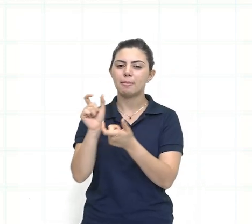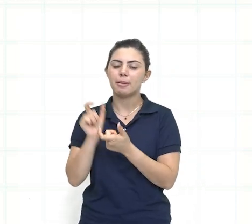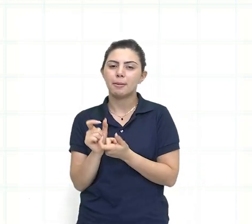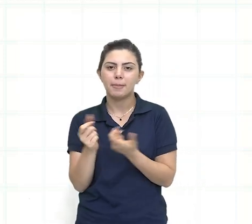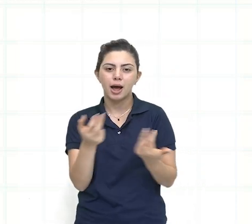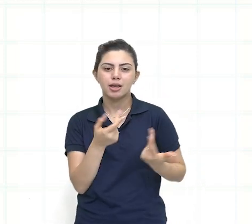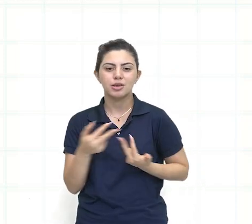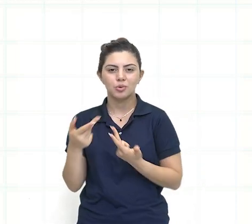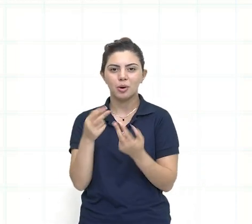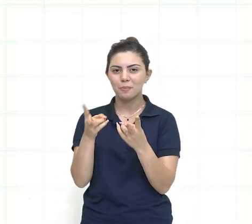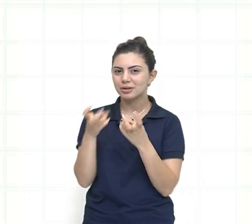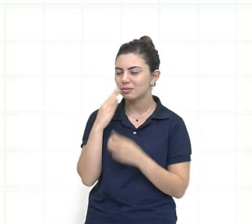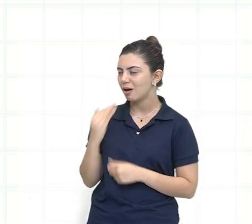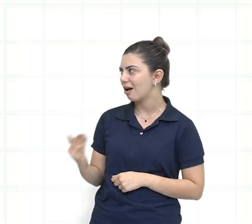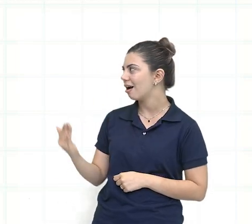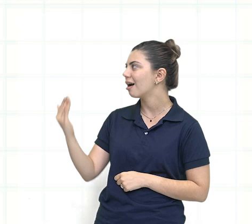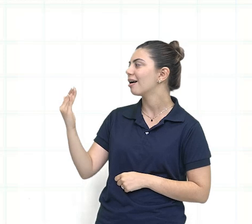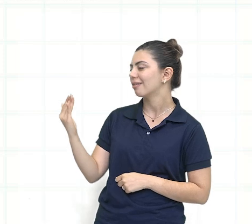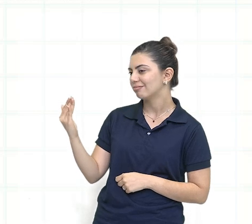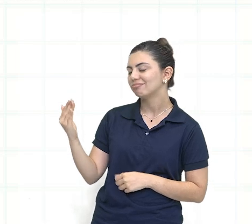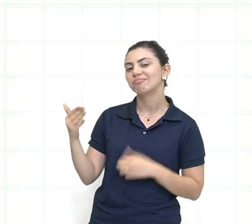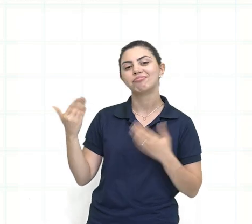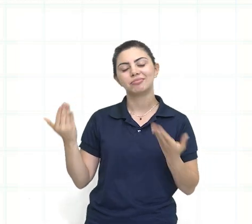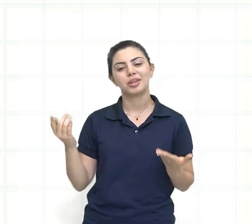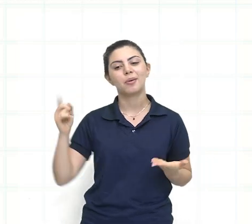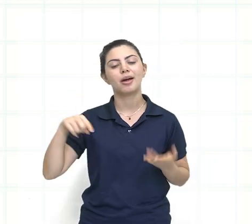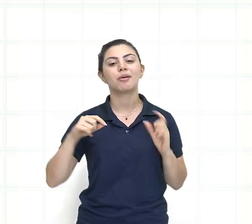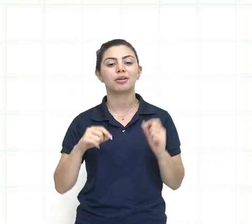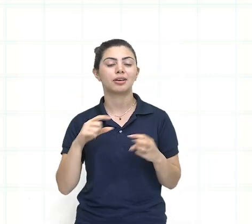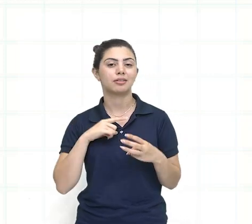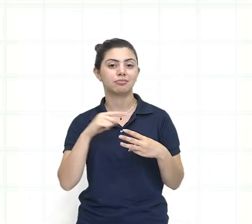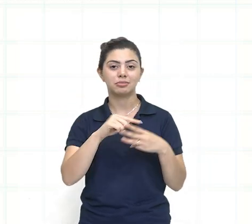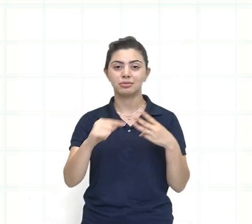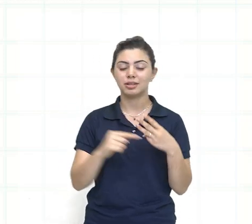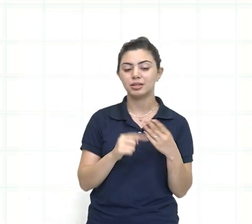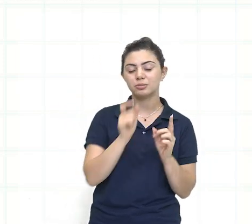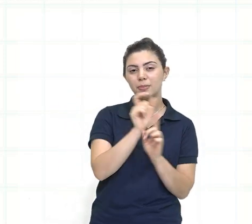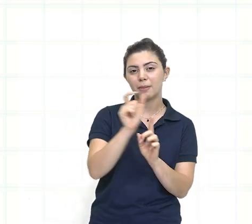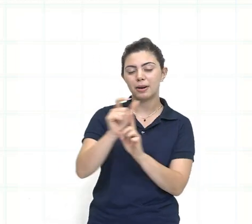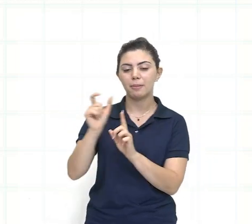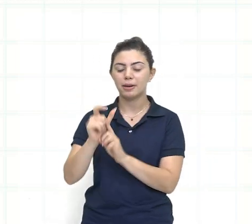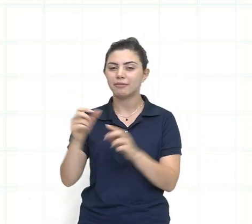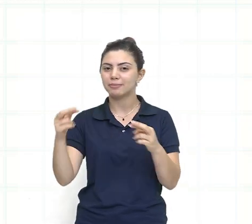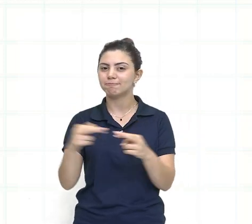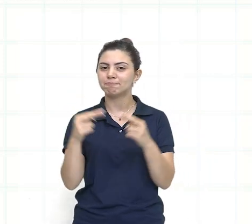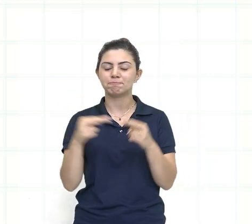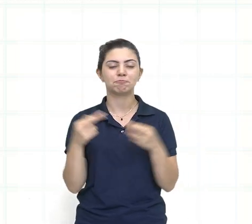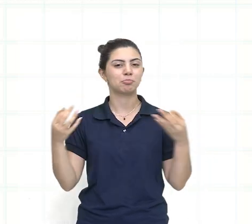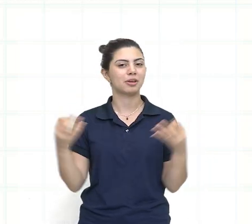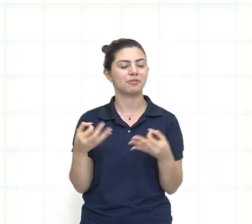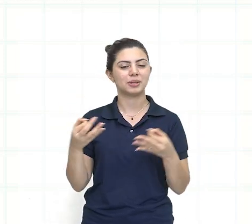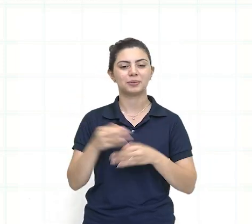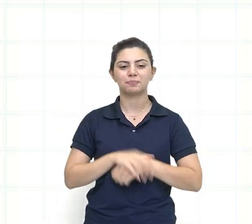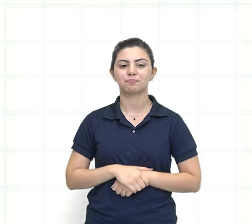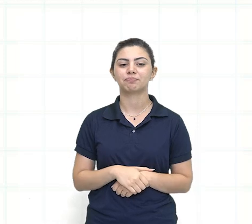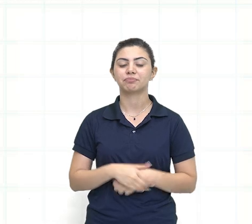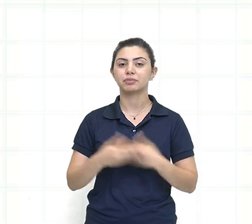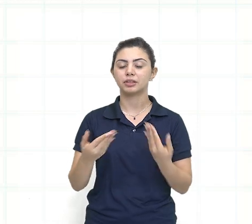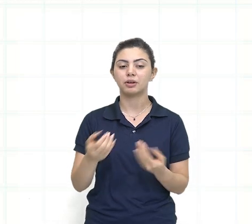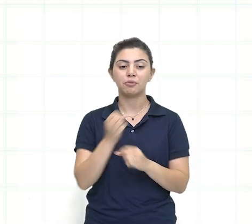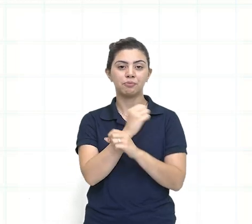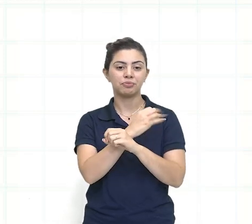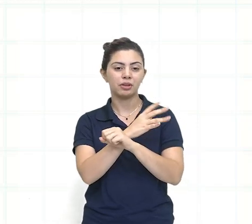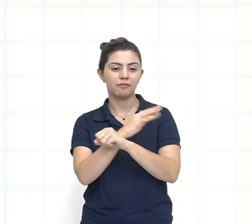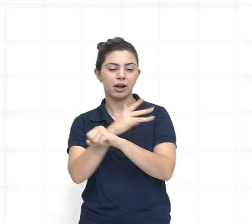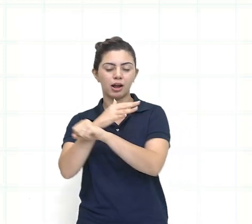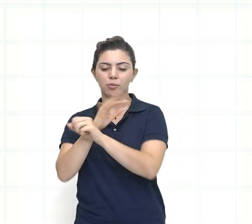ó. Observaram? Então, nós temos 3 rimas perfeitas. Vagalume aceso na